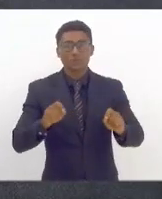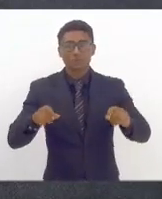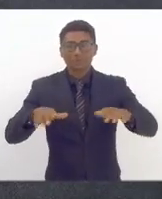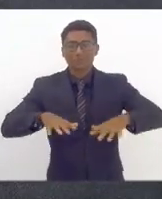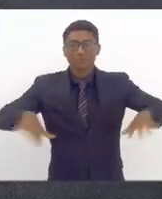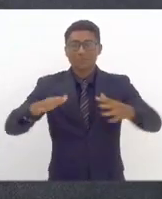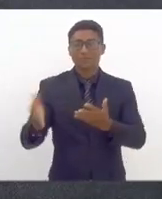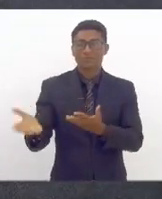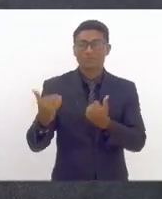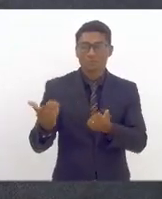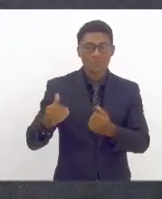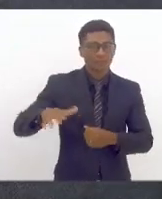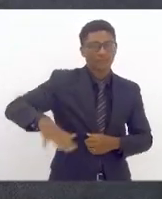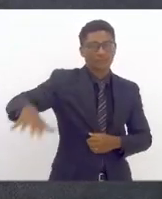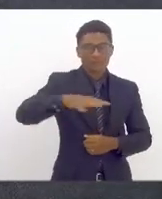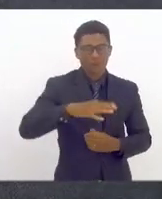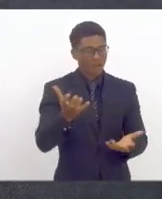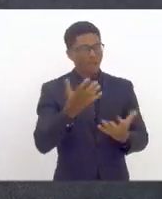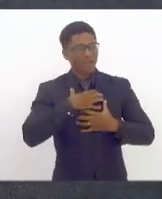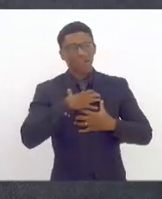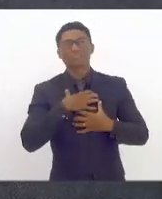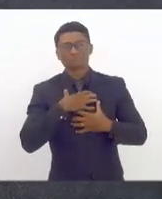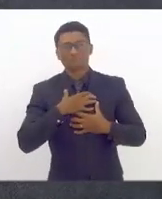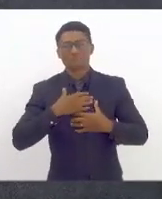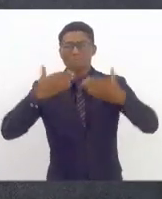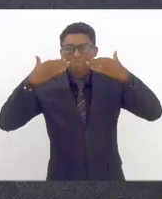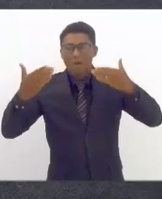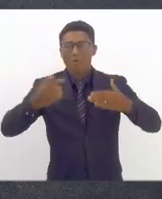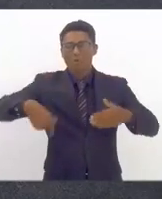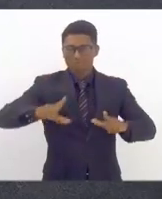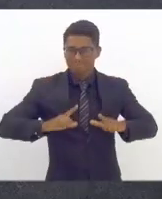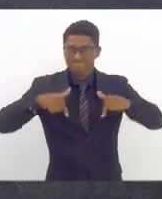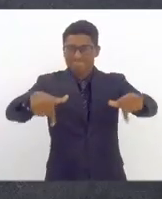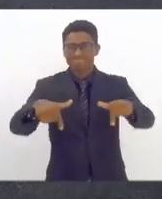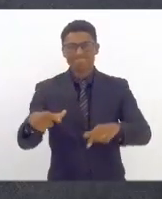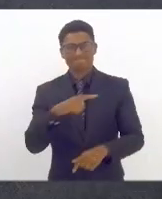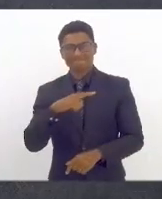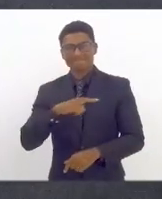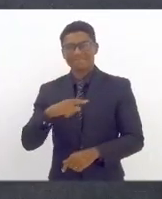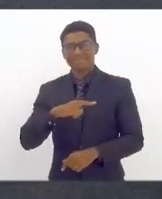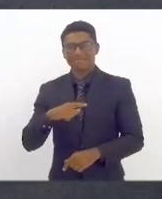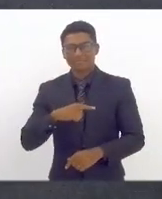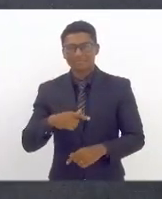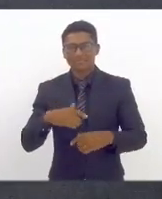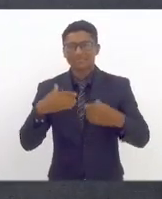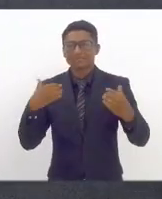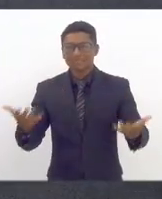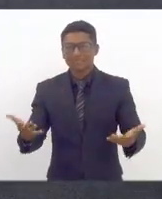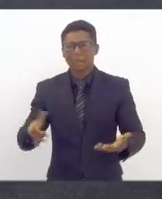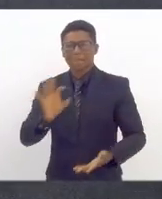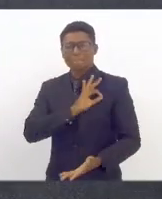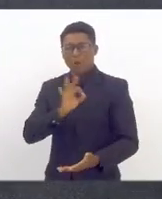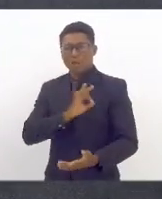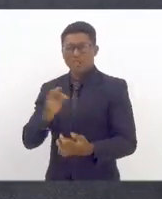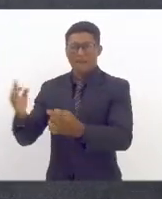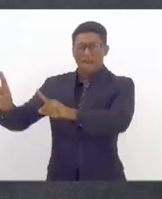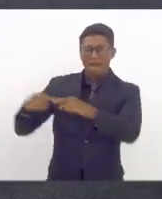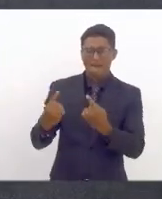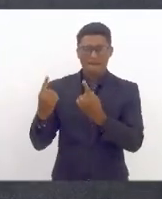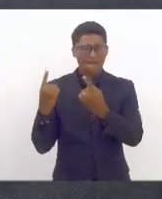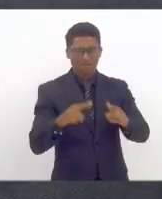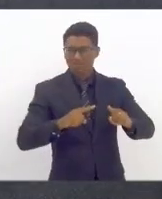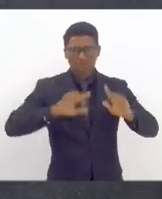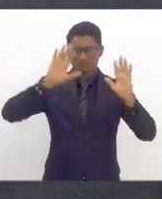todas as jovens Juventude mostrando o que a gente também tem atitude e eu quero que se perca a repressão policial que